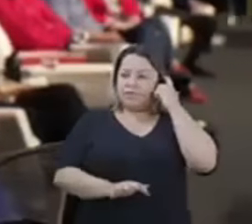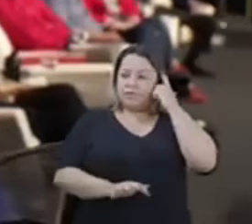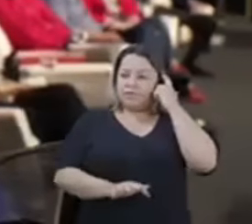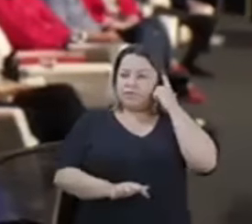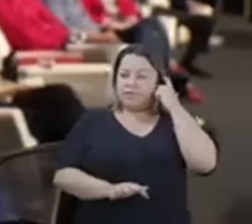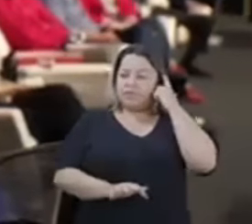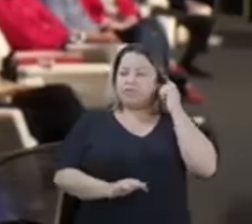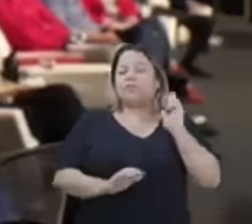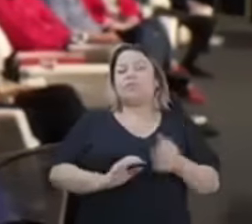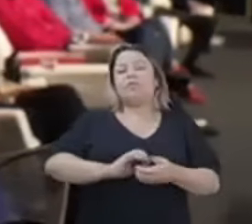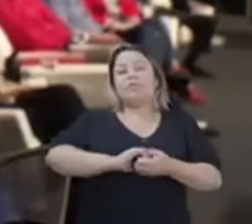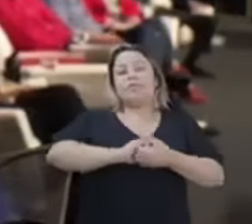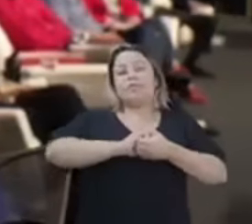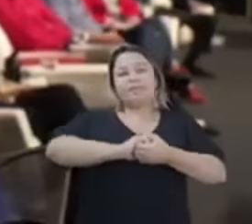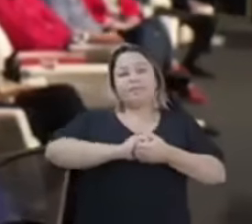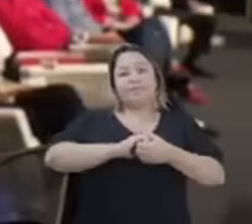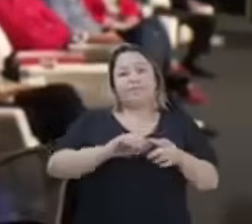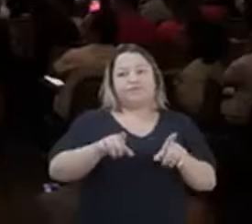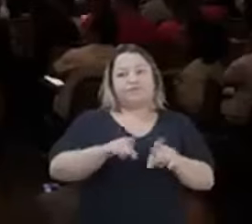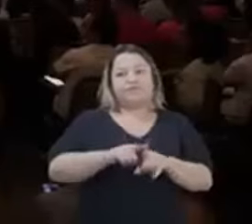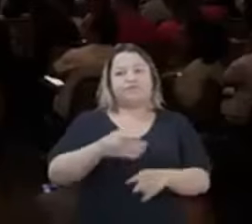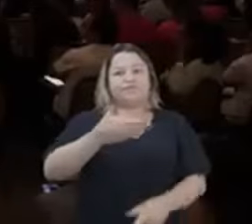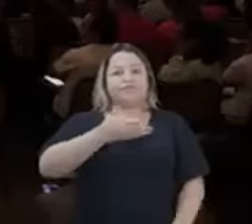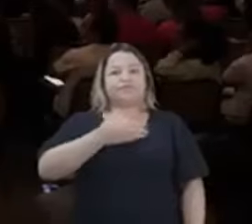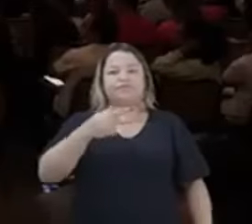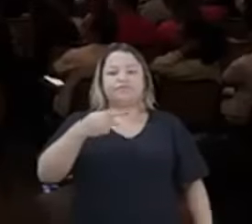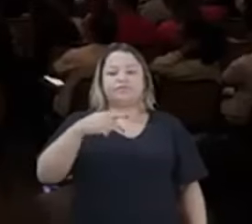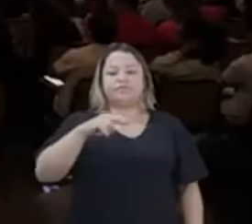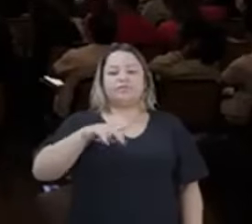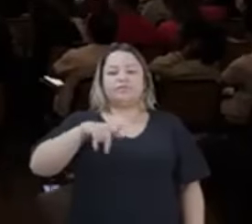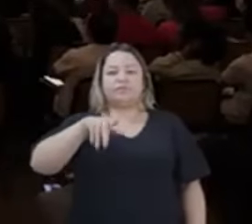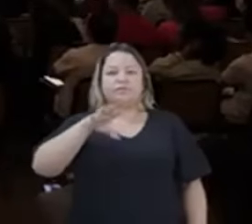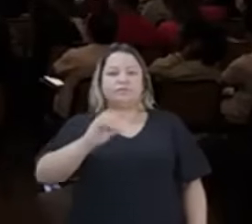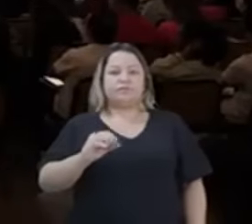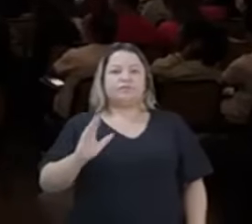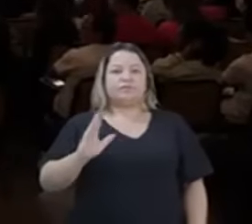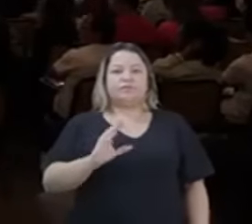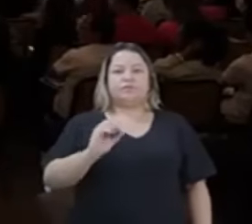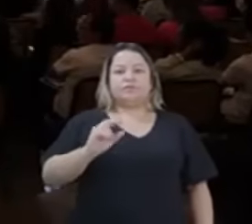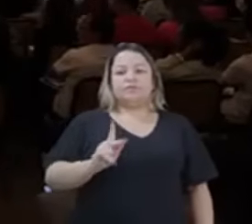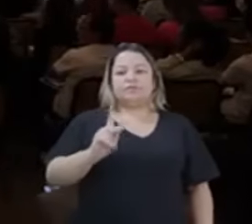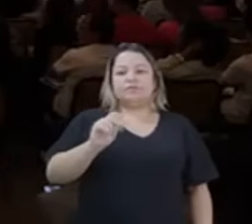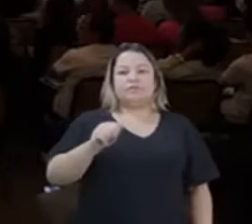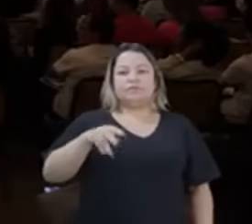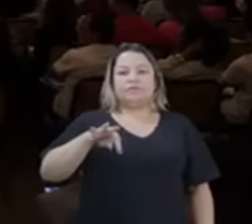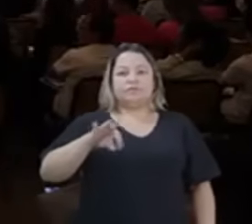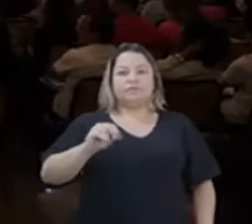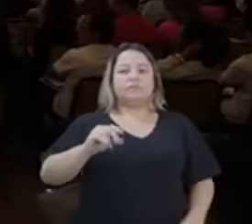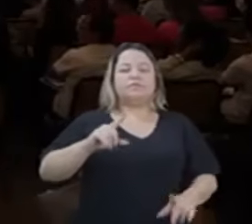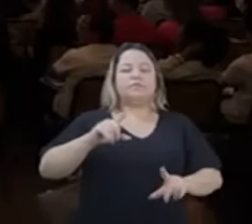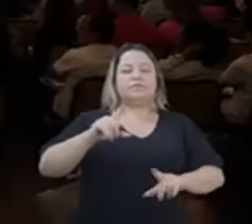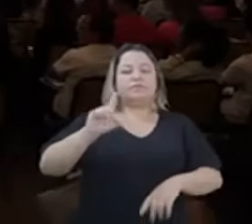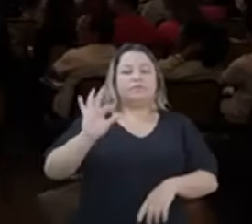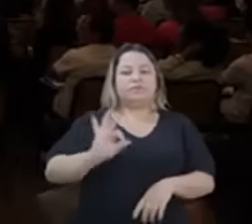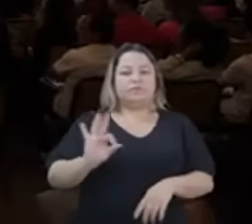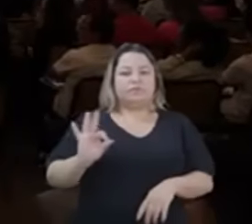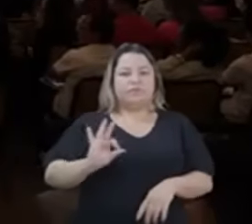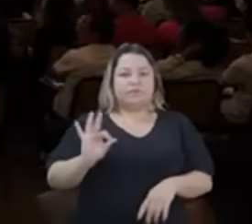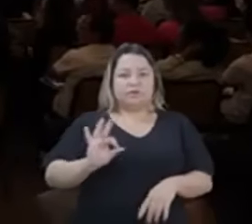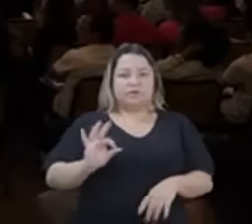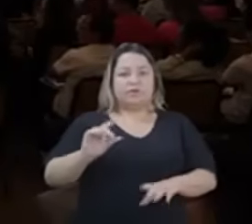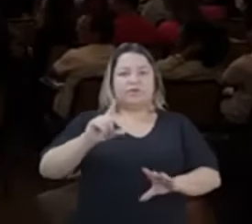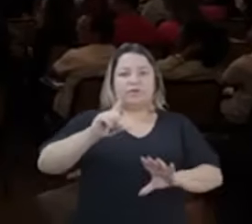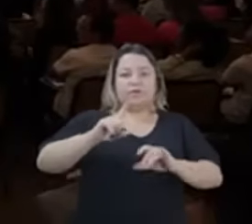Quero saudar o companheiro Paulo Camoto, que preside a nossa Fundação Perseu Abramo, em nome dele e a todos os